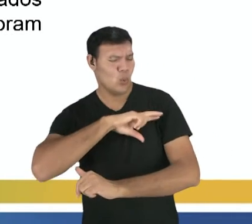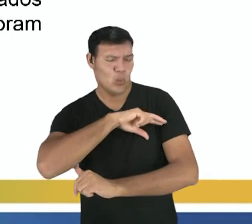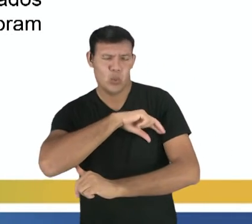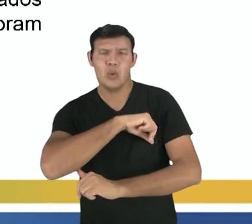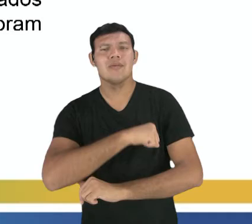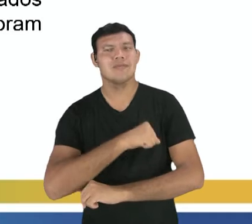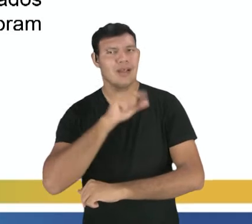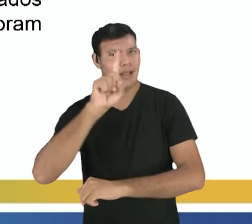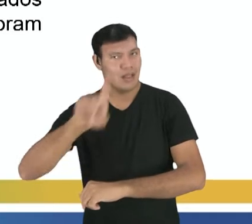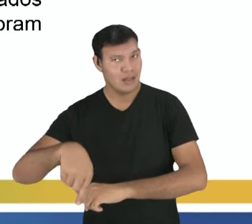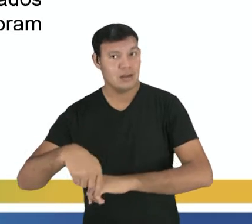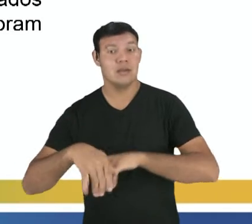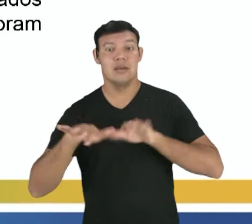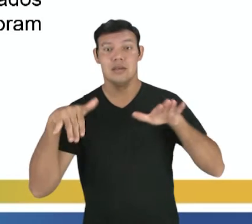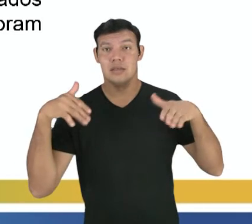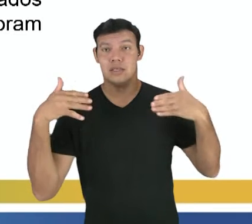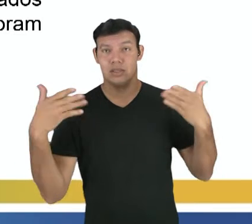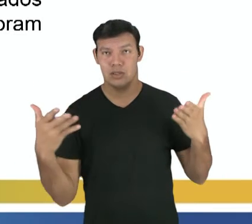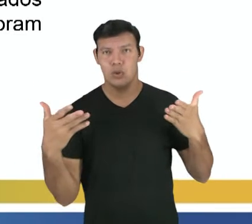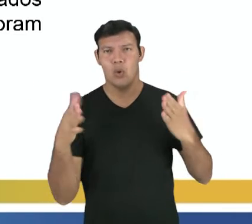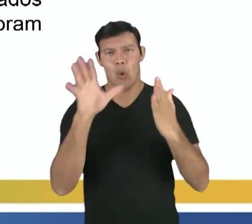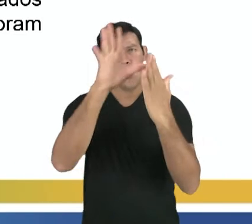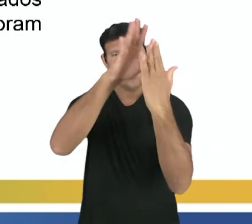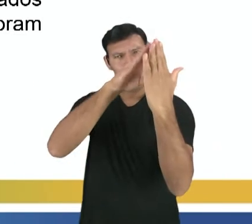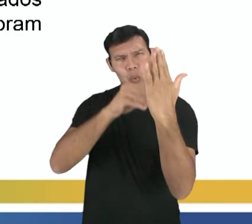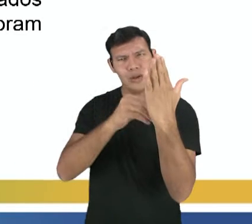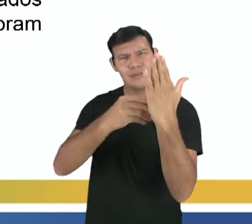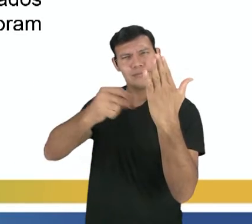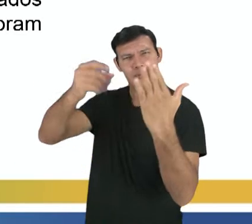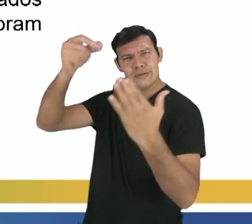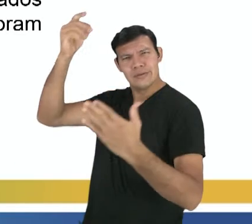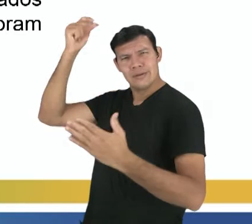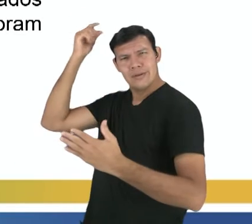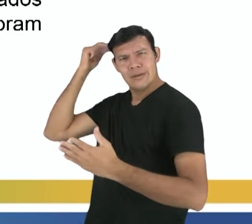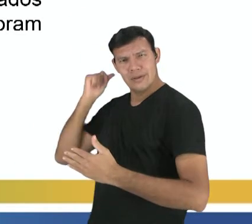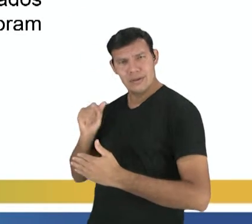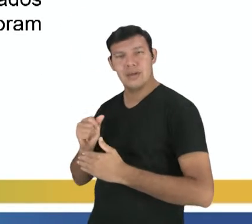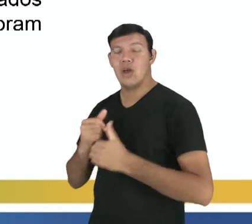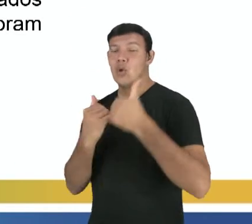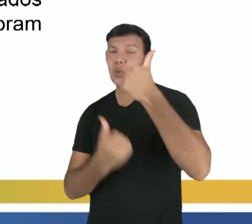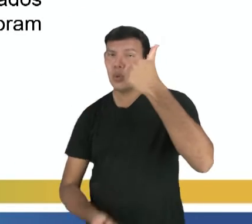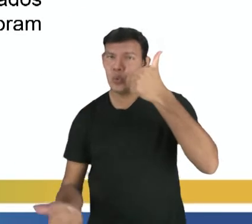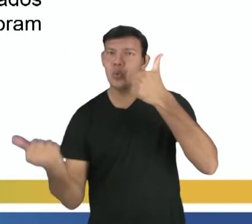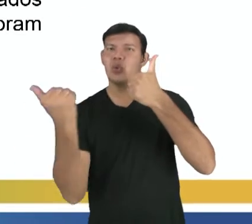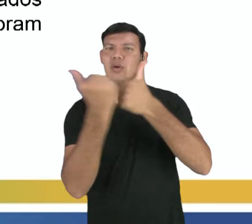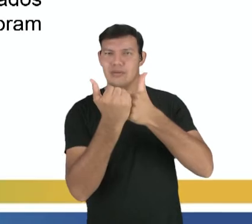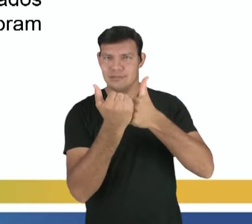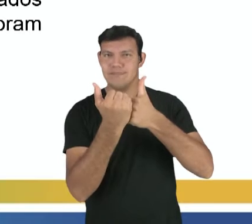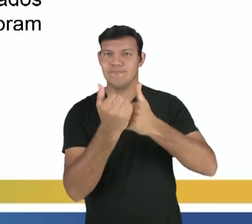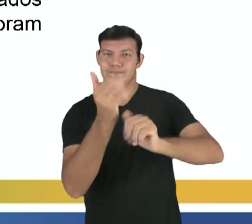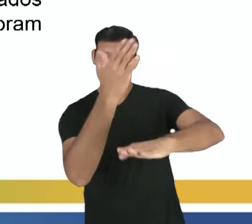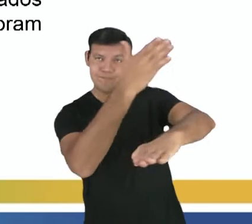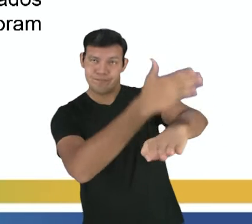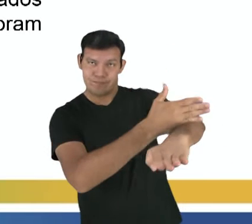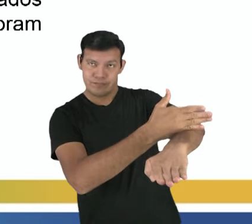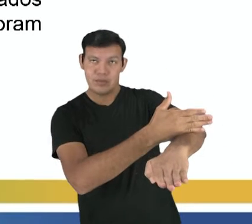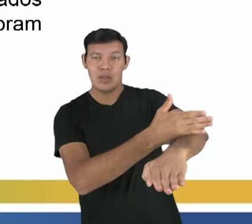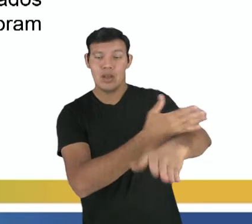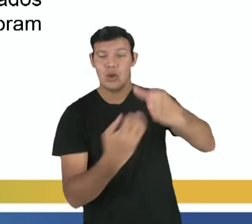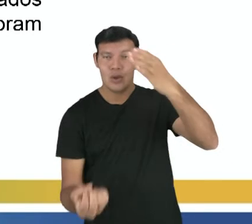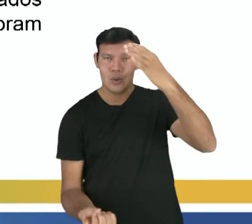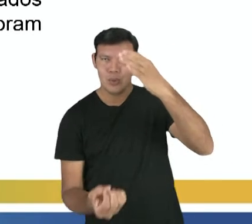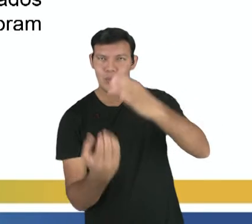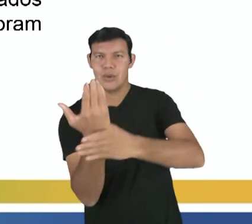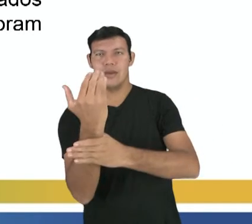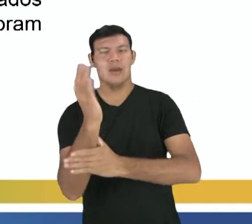românticos. Dessa maneira, os modelos da antiguidade clássica foram substituídos pelos da Idade Média, quando